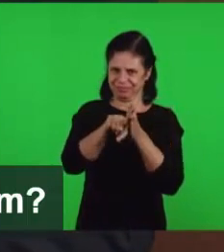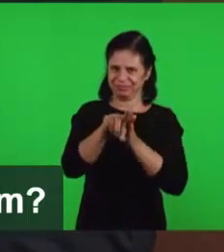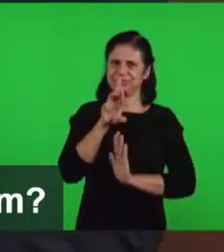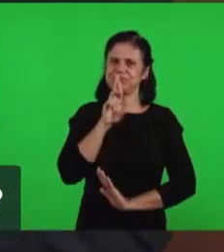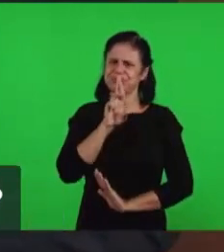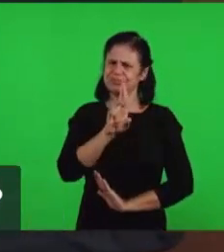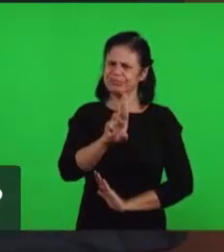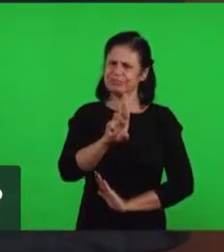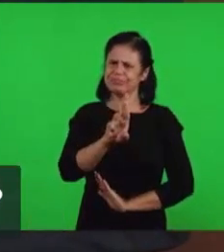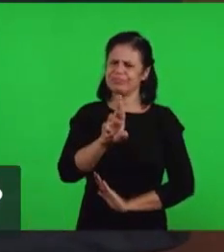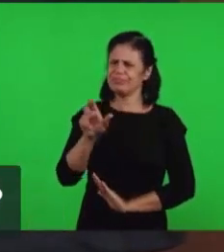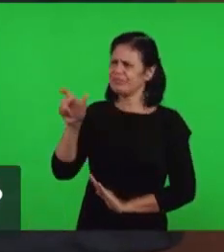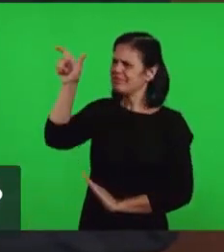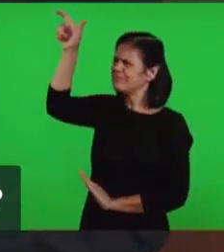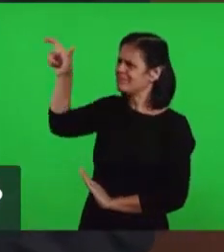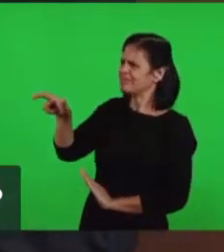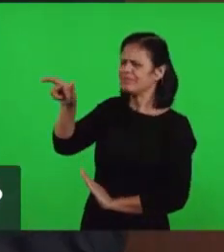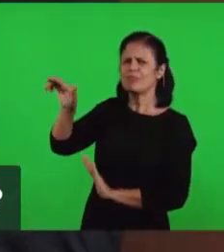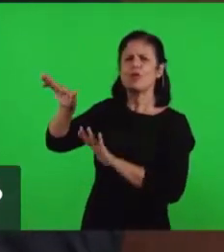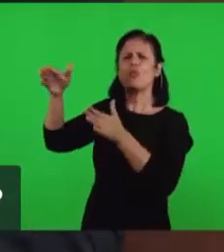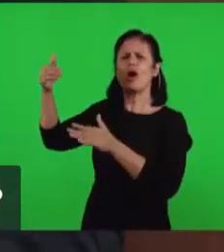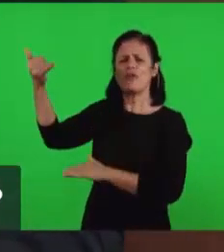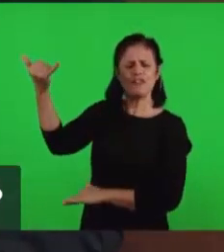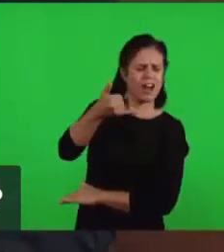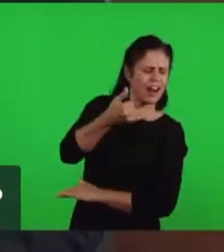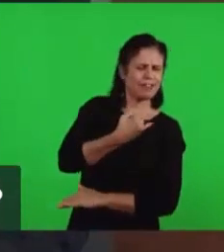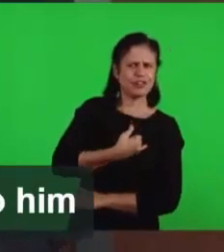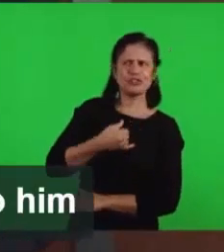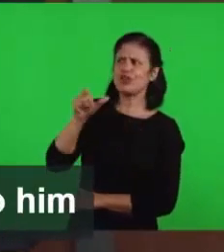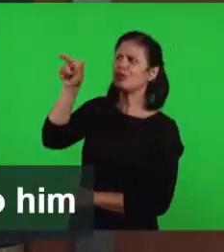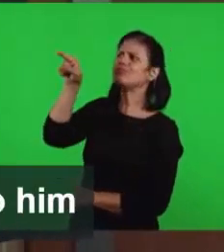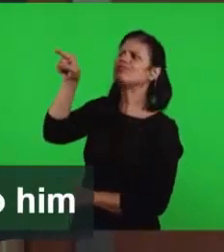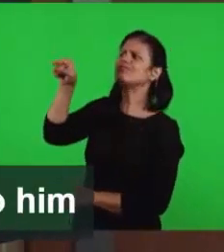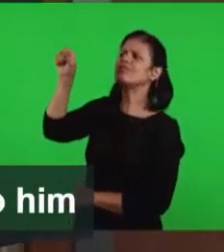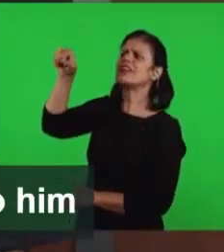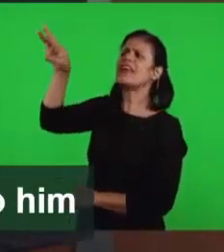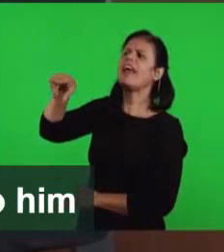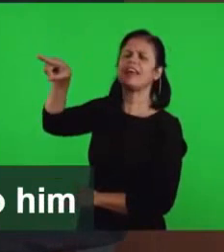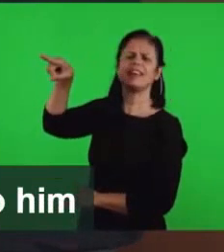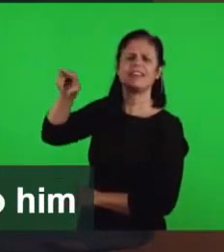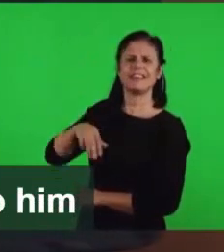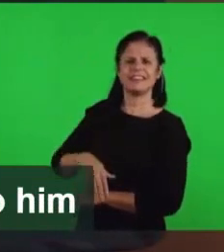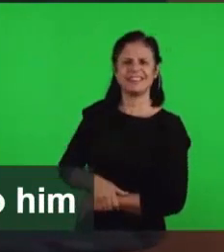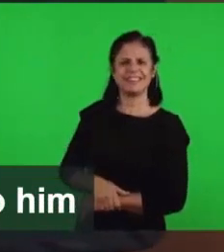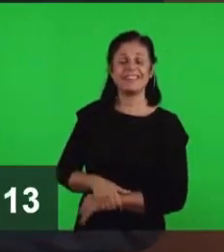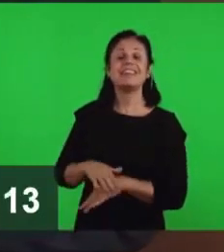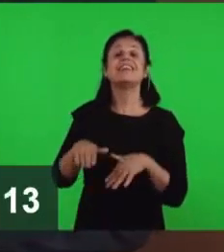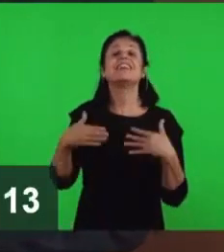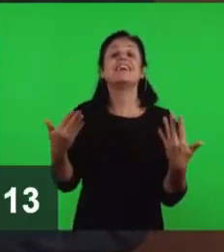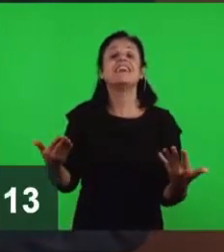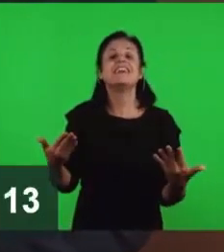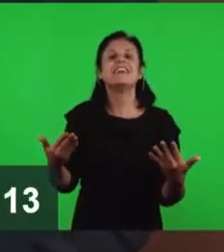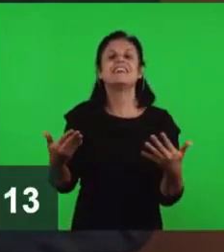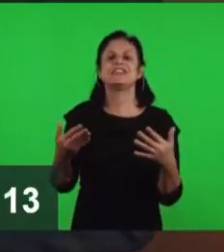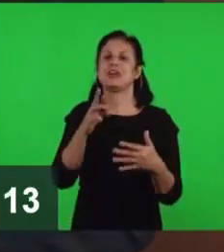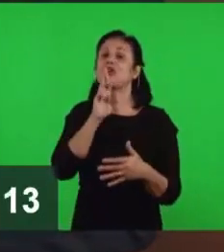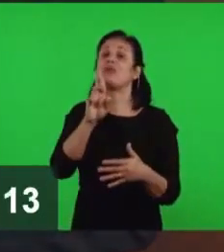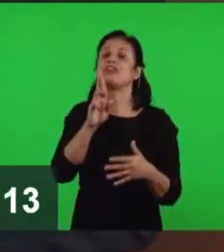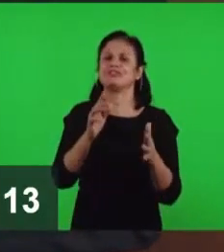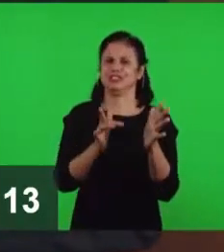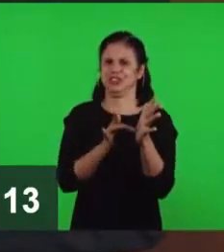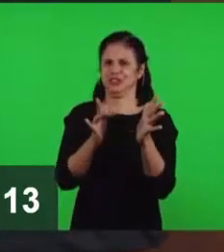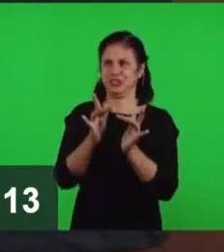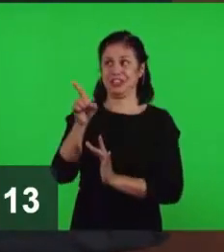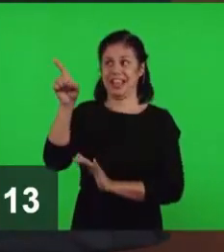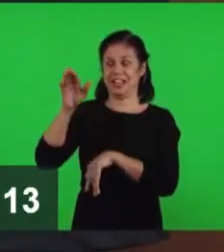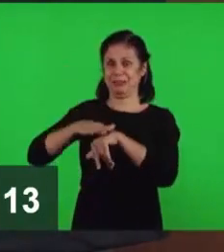falava com ele ou seja com o apóstolo João Quem falava com ele então a resposta está aqui quem falava com ele era o Senhor Jesus